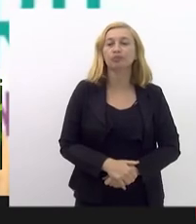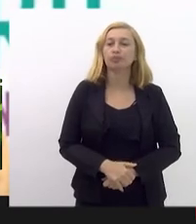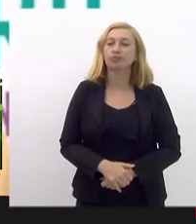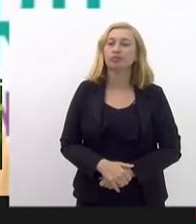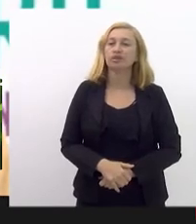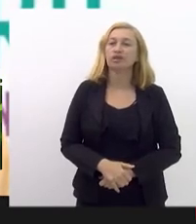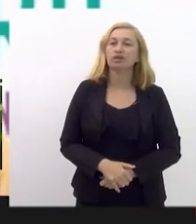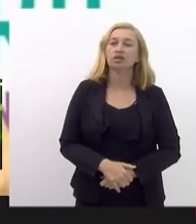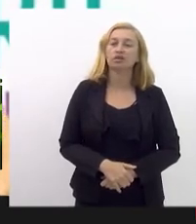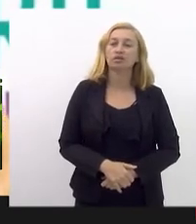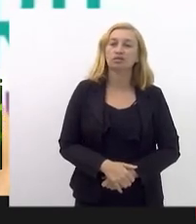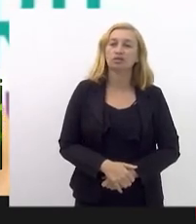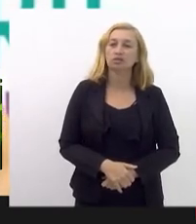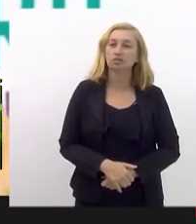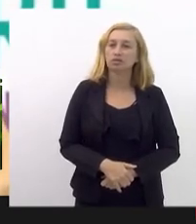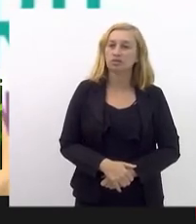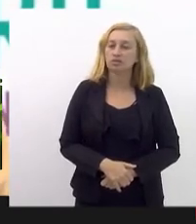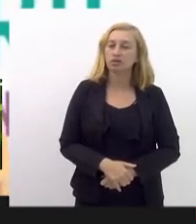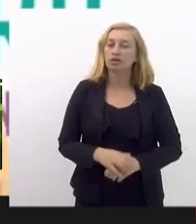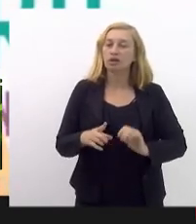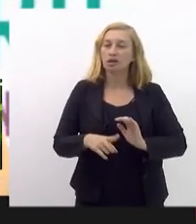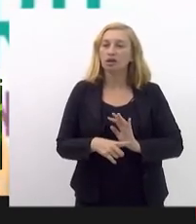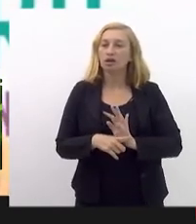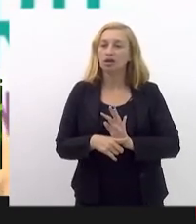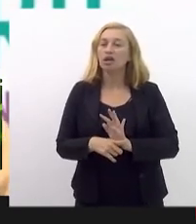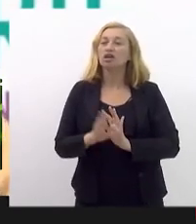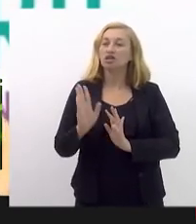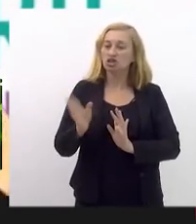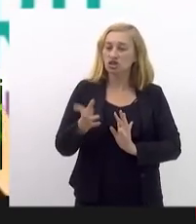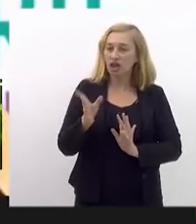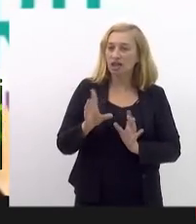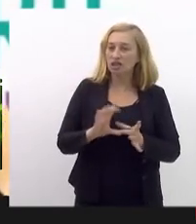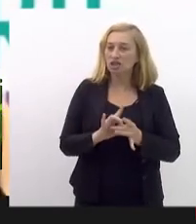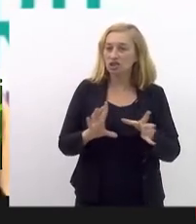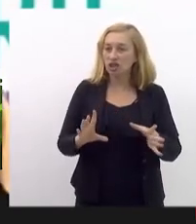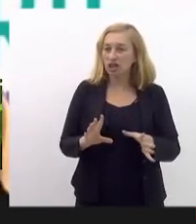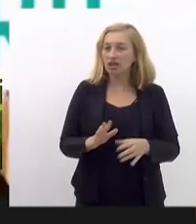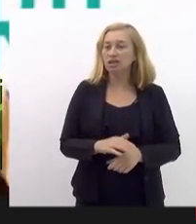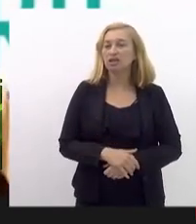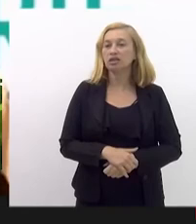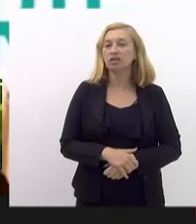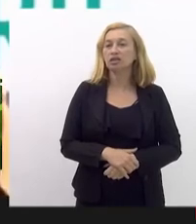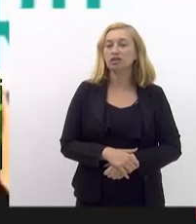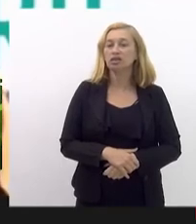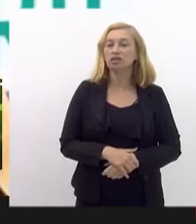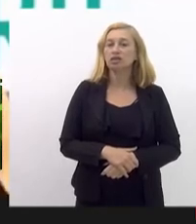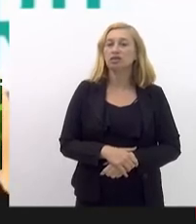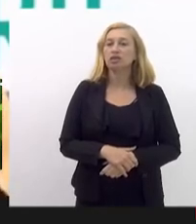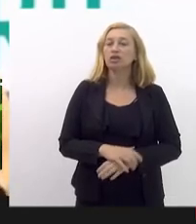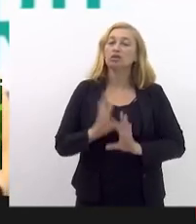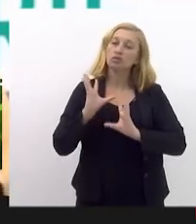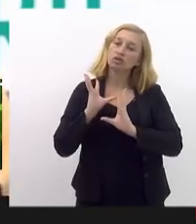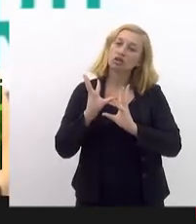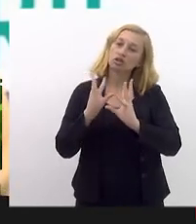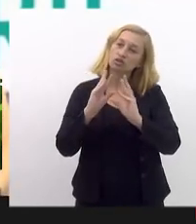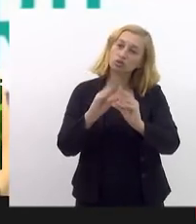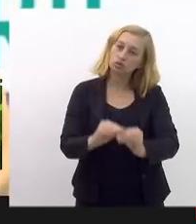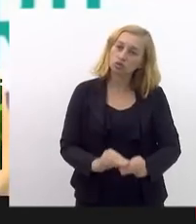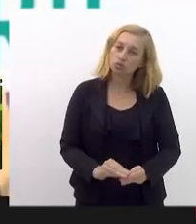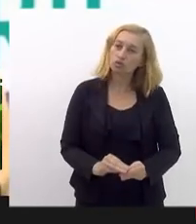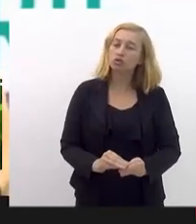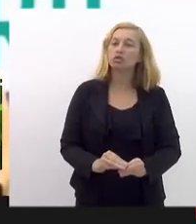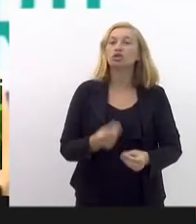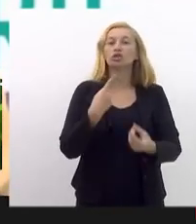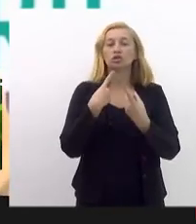isso, para além da contribuição já deixada, né, como dizia Sócrates, vamos começar pelas definições, então eu começo